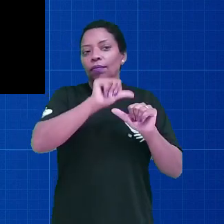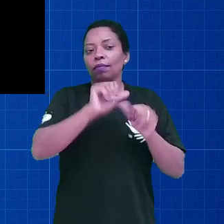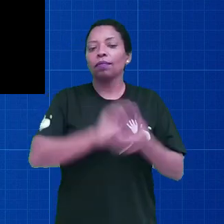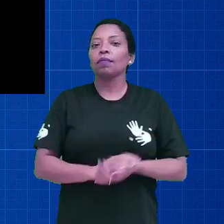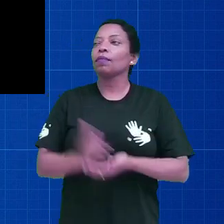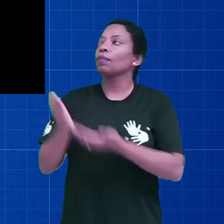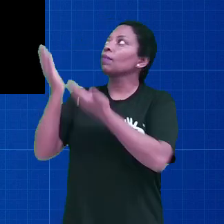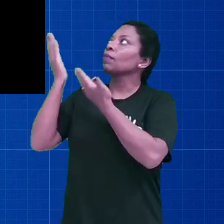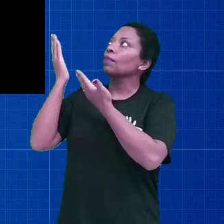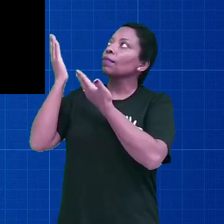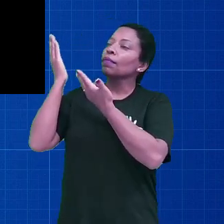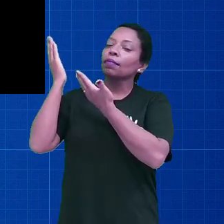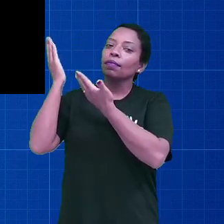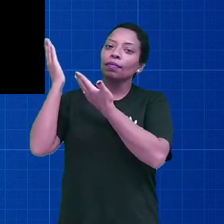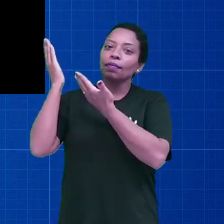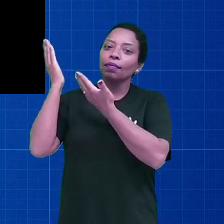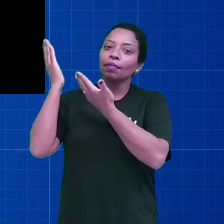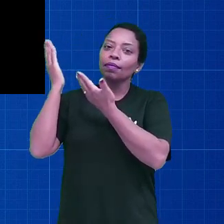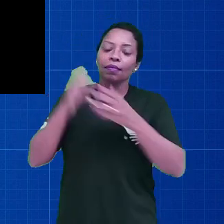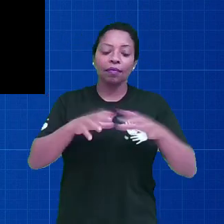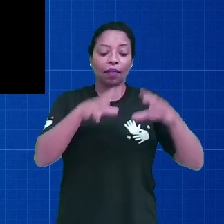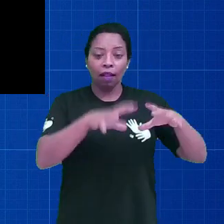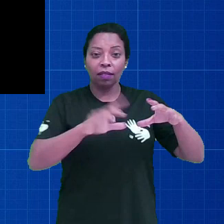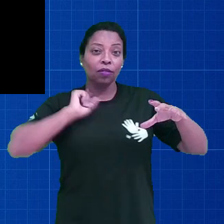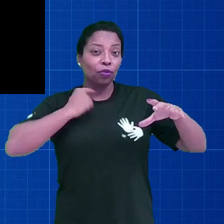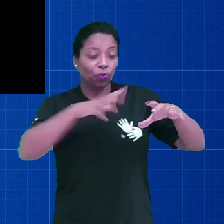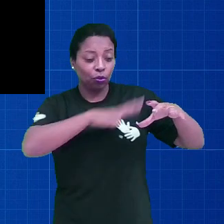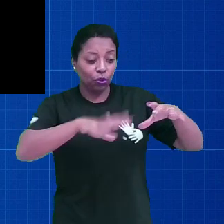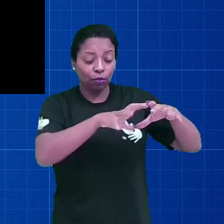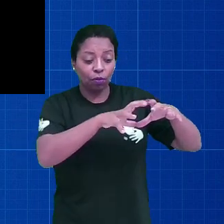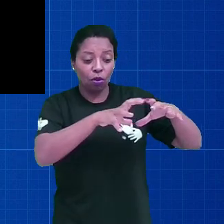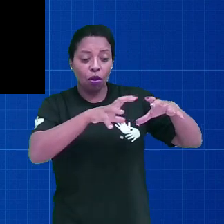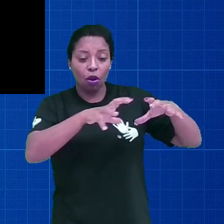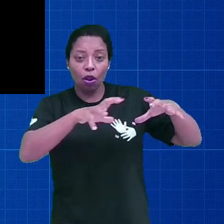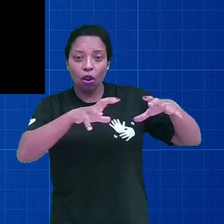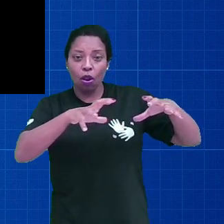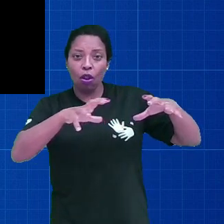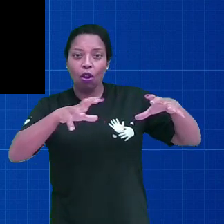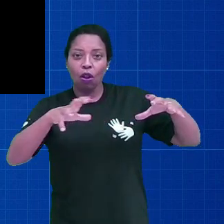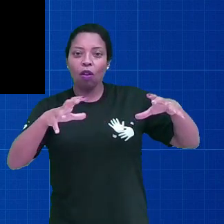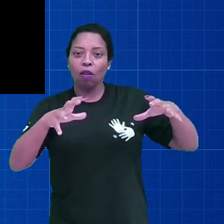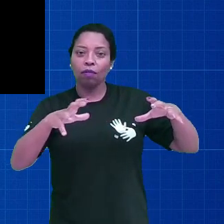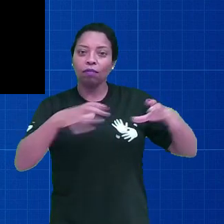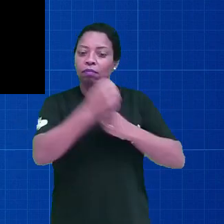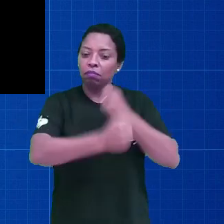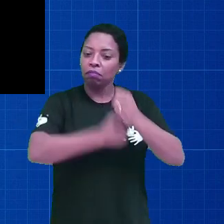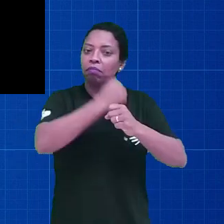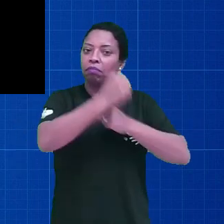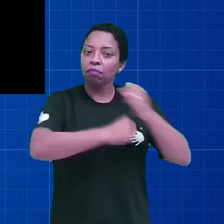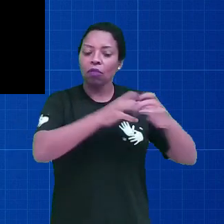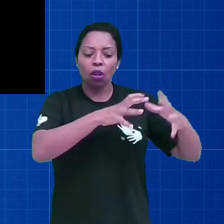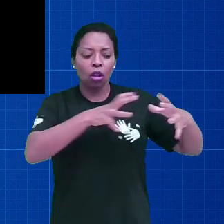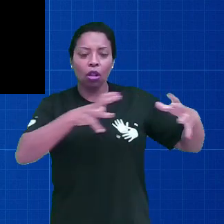E essa ilha, ela continua a crescer. Então, nós precisamos, né, nos